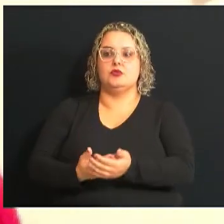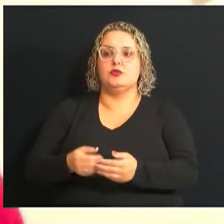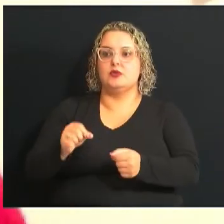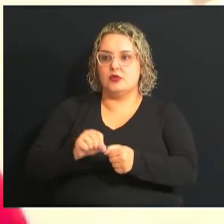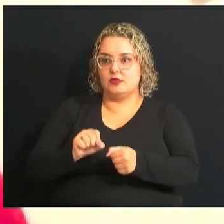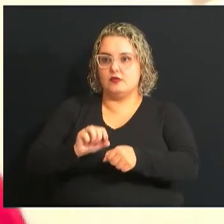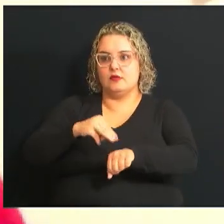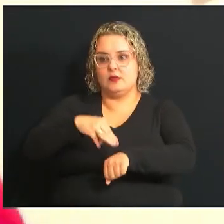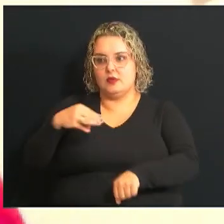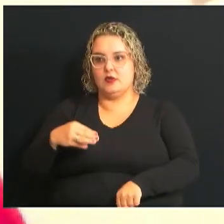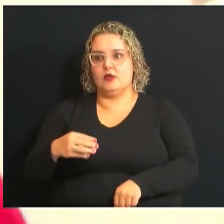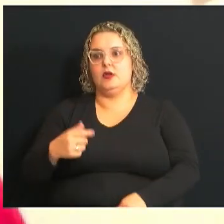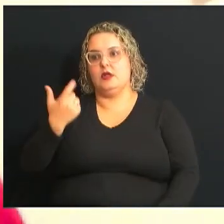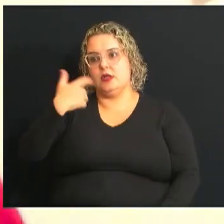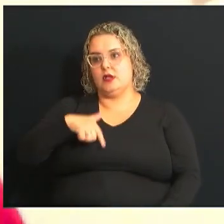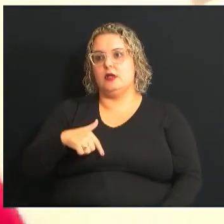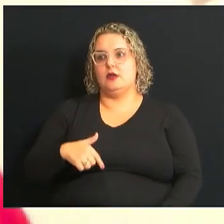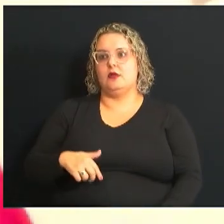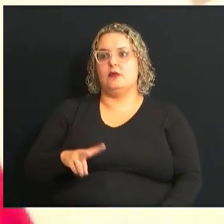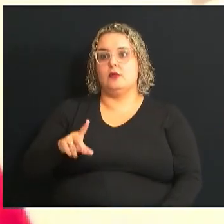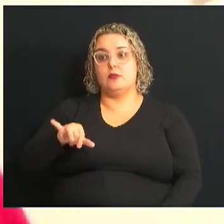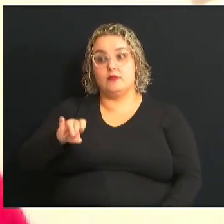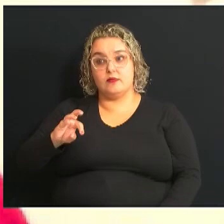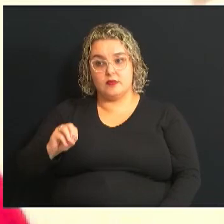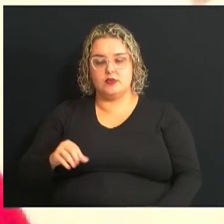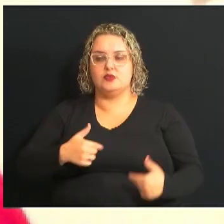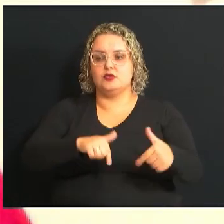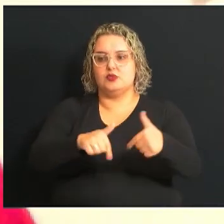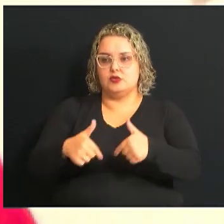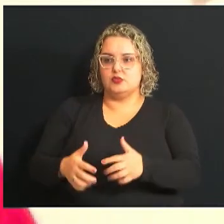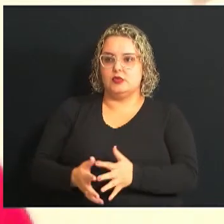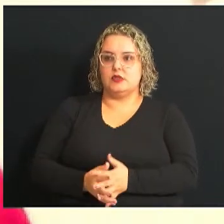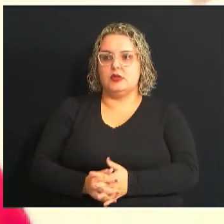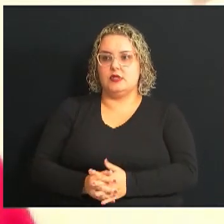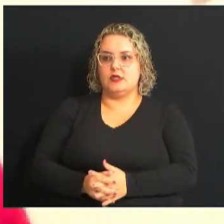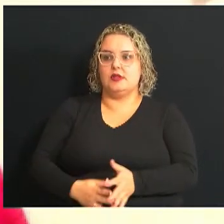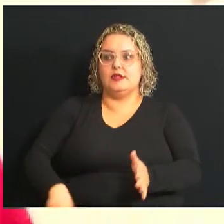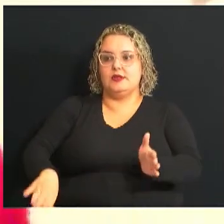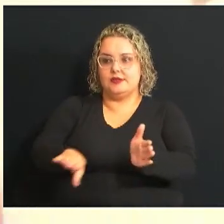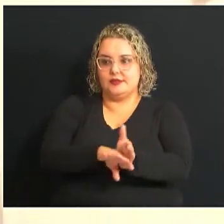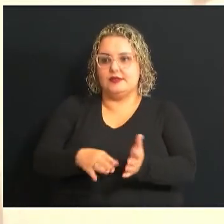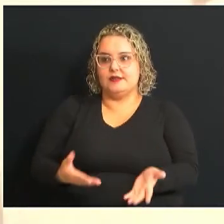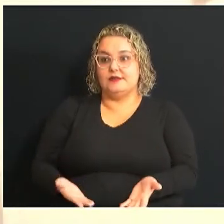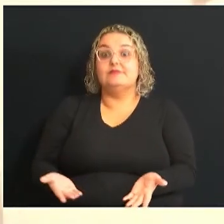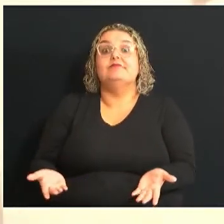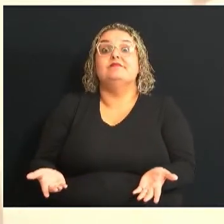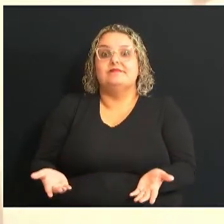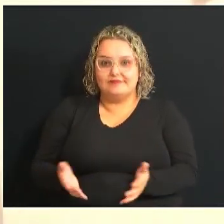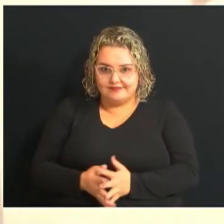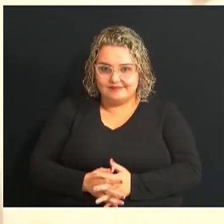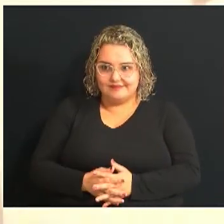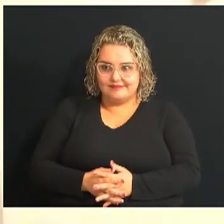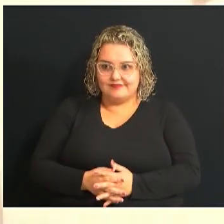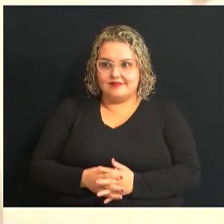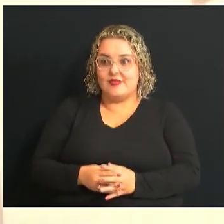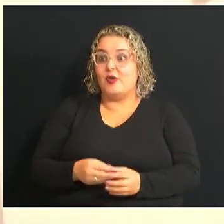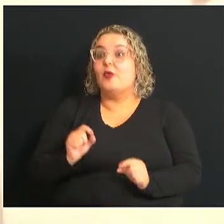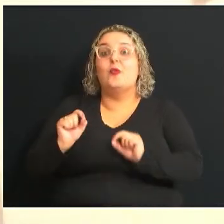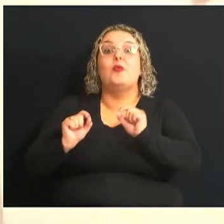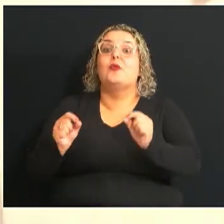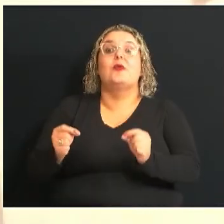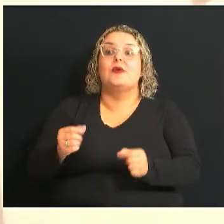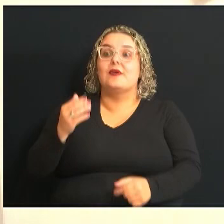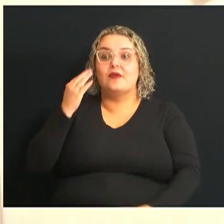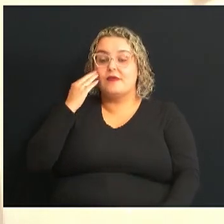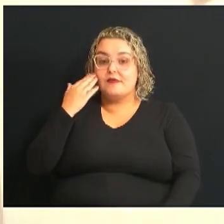aqui, e eu vim com visto de trabalho, então, e aí chegando aqui, eu falei, e aí? O que eu vou fazer, né? O que eu sei